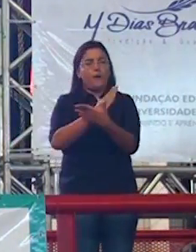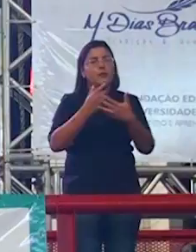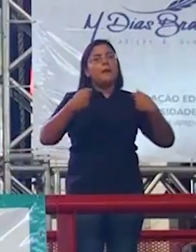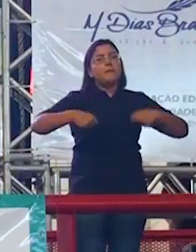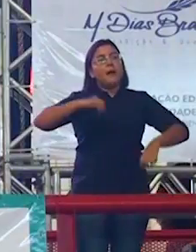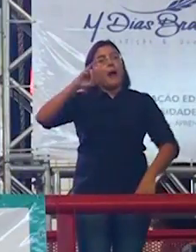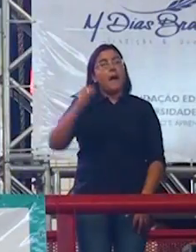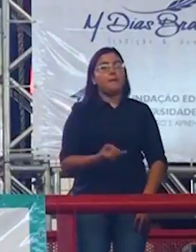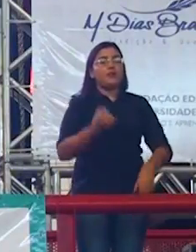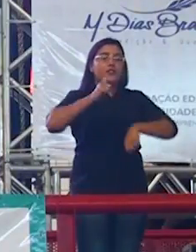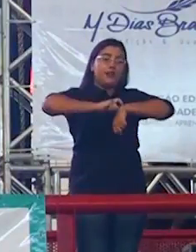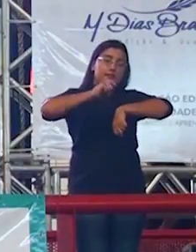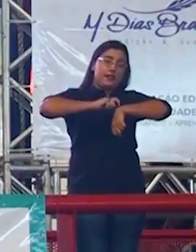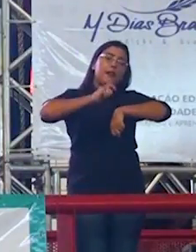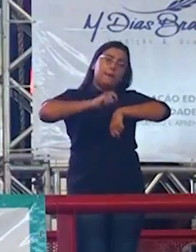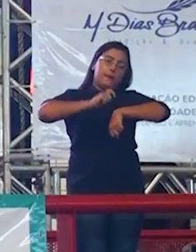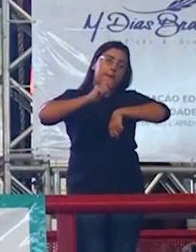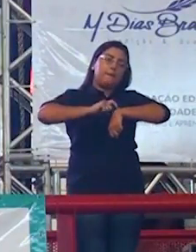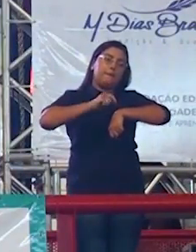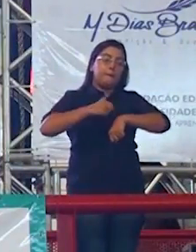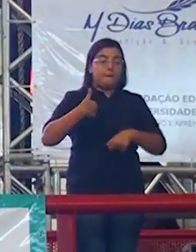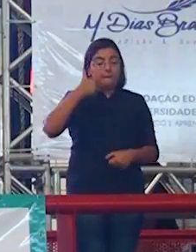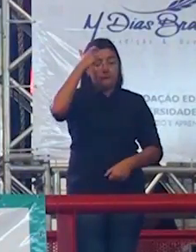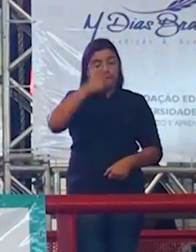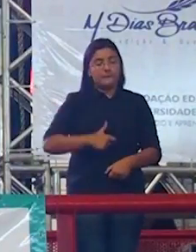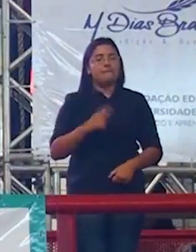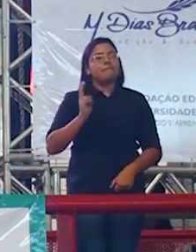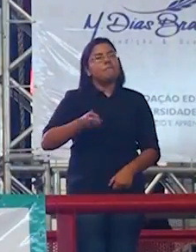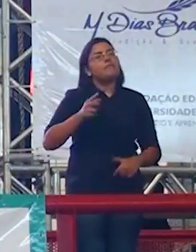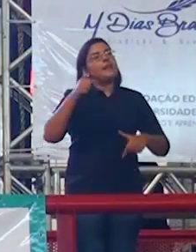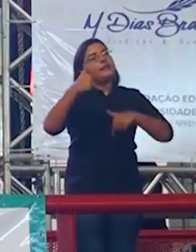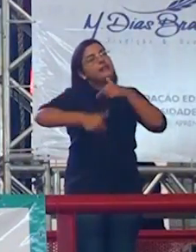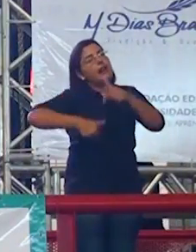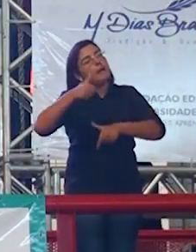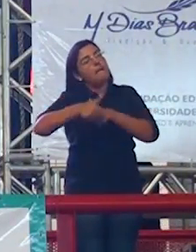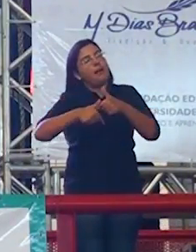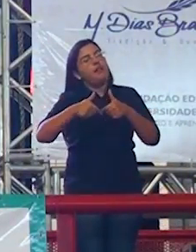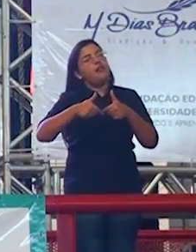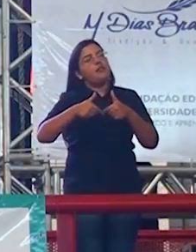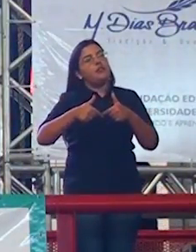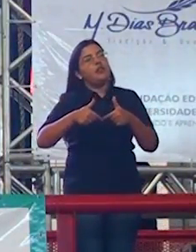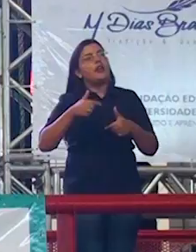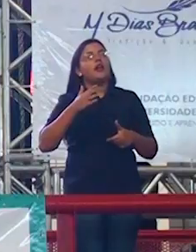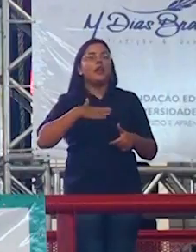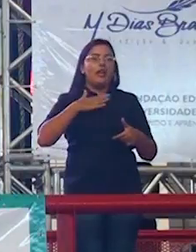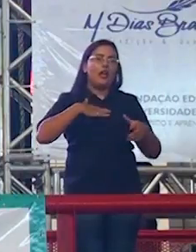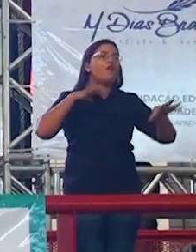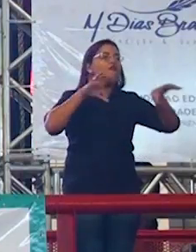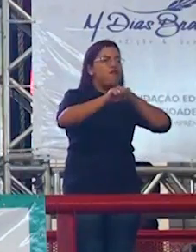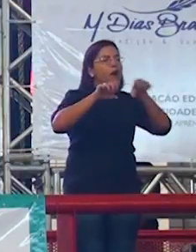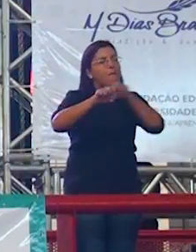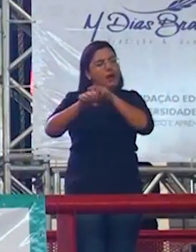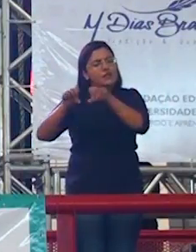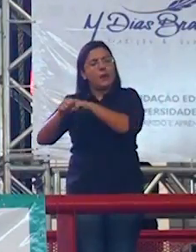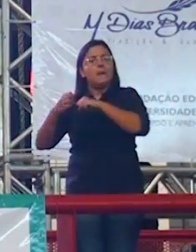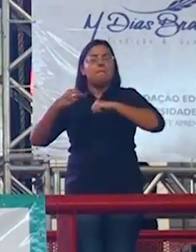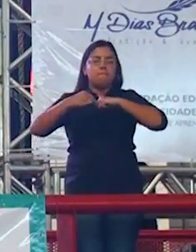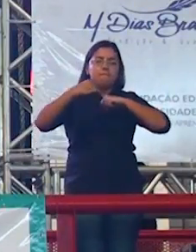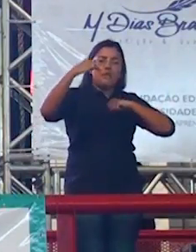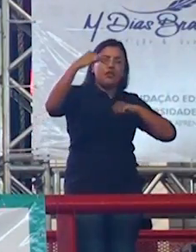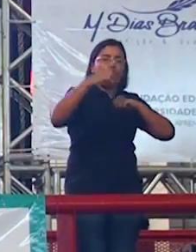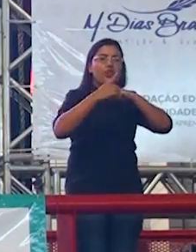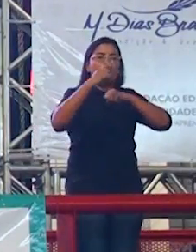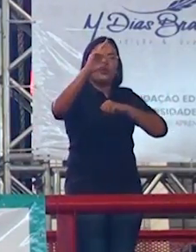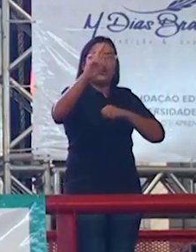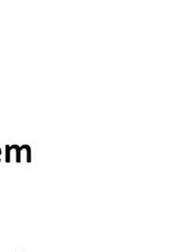saber aproveitar muito bem o tempo, como eu. Sempre trabalhando, eu fiz as minhas graduações, o meu mestrado e o